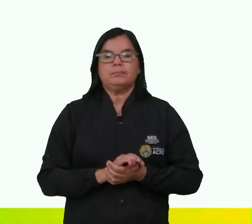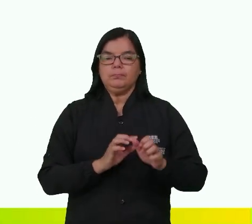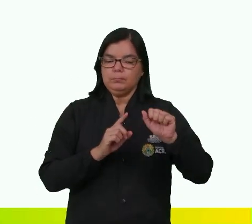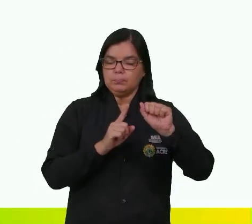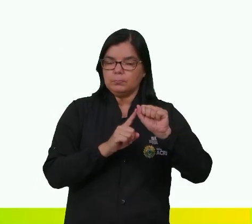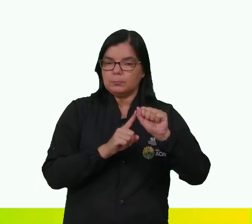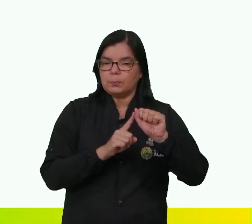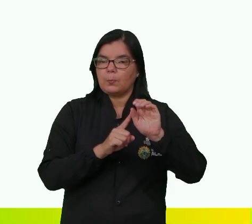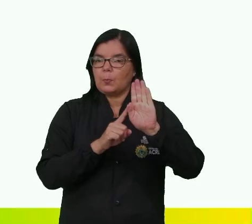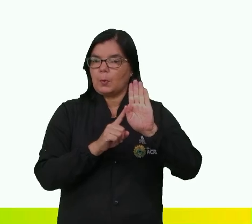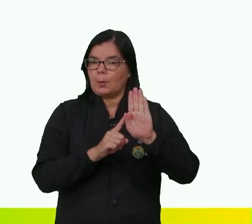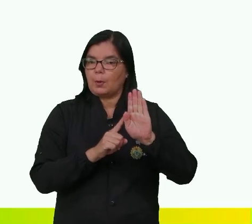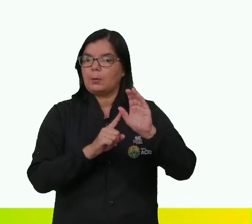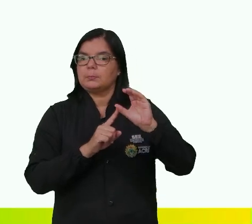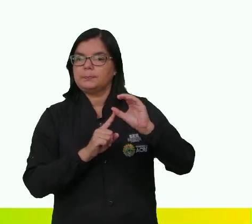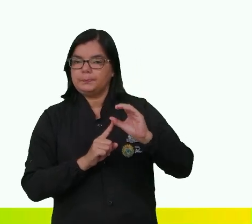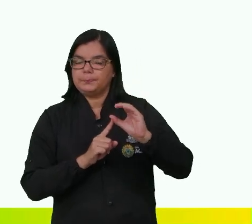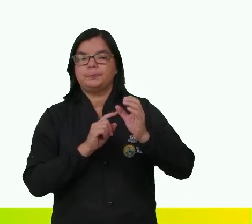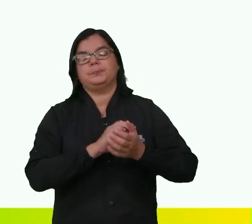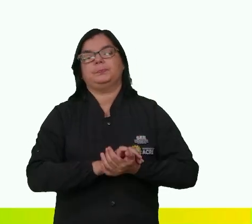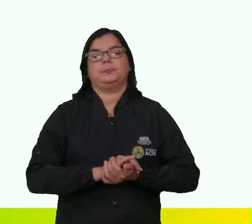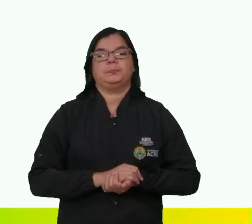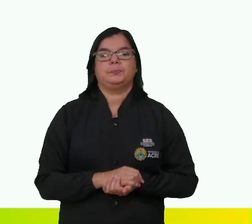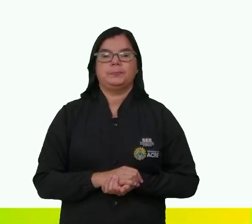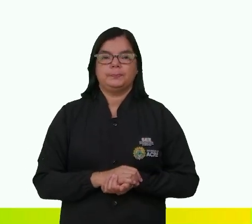c. Então, vamos lá.